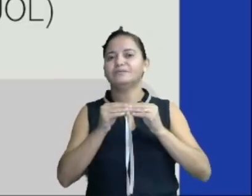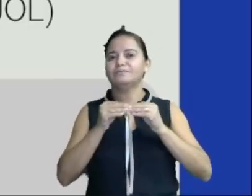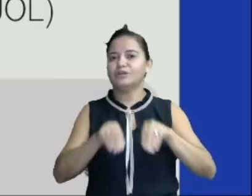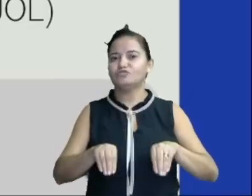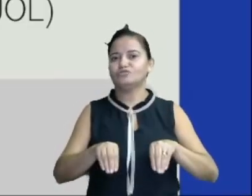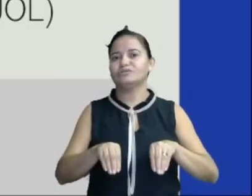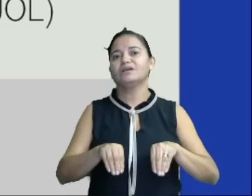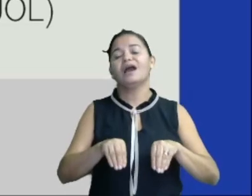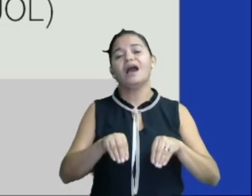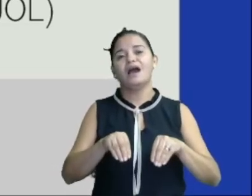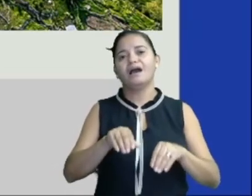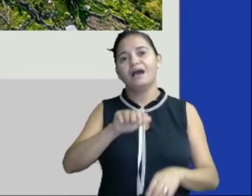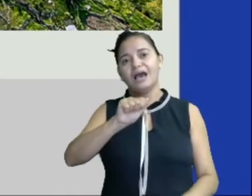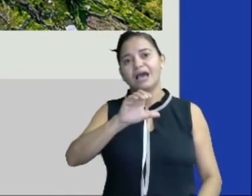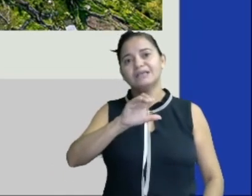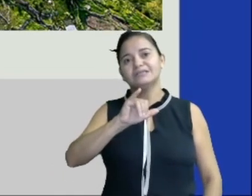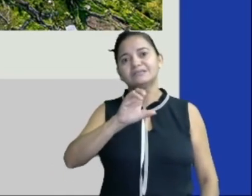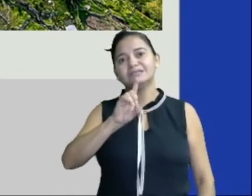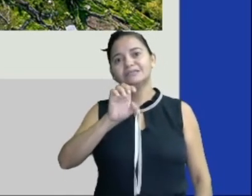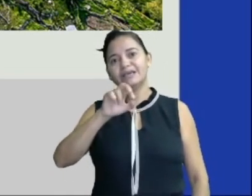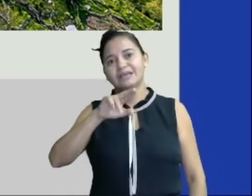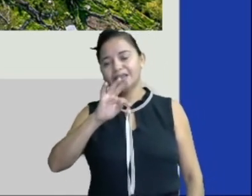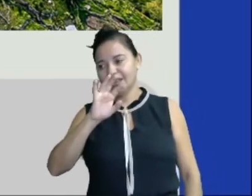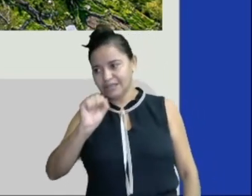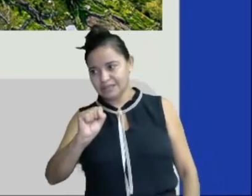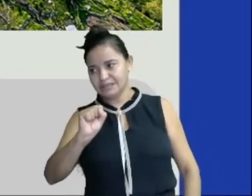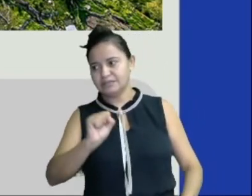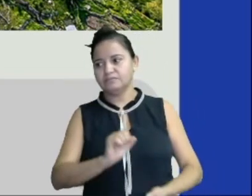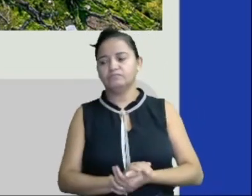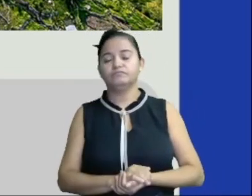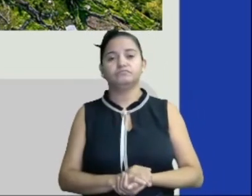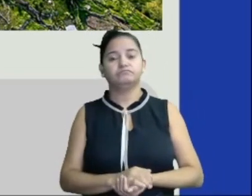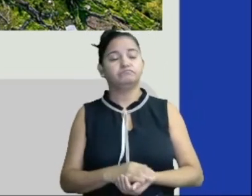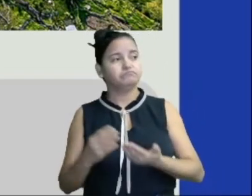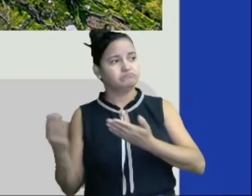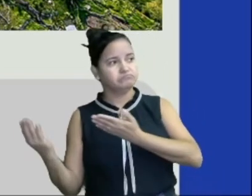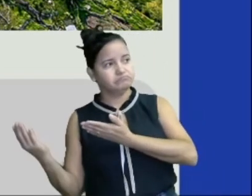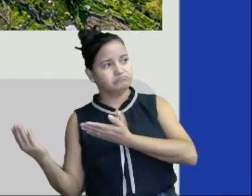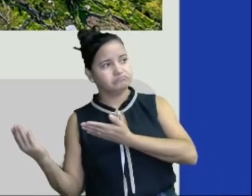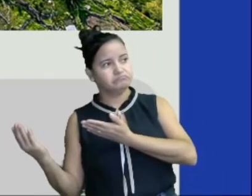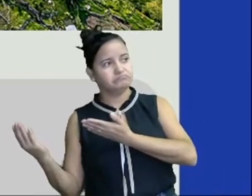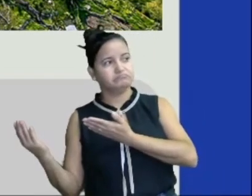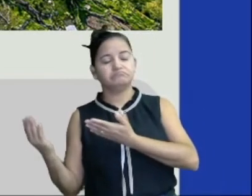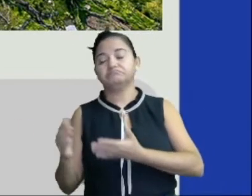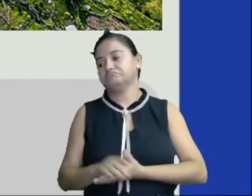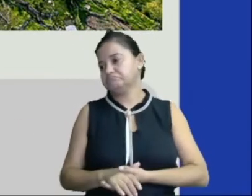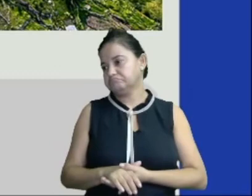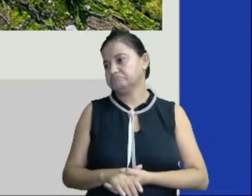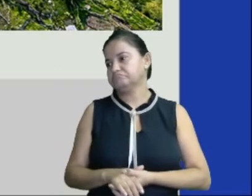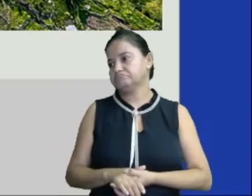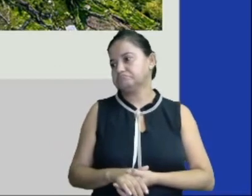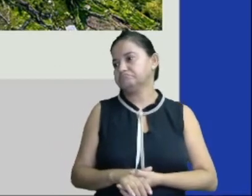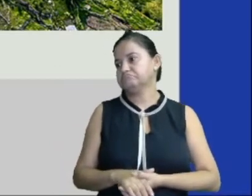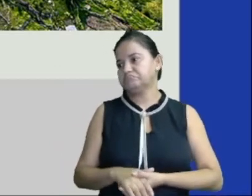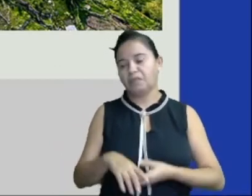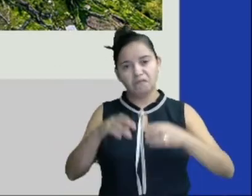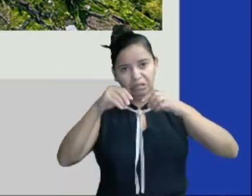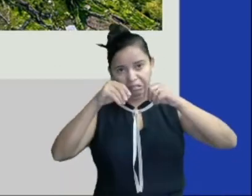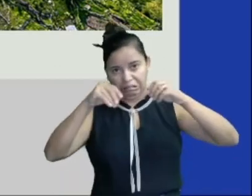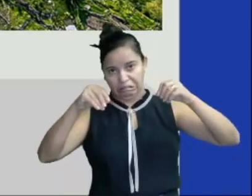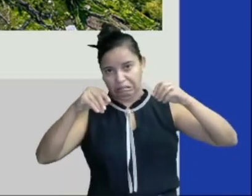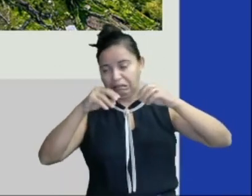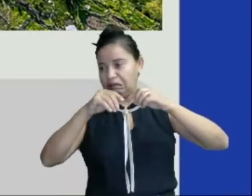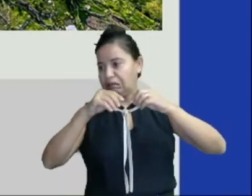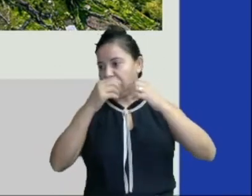podendo promover acidentes aí nessas estradas. Aqui a gente consegue observar imagens de deslizamentos de terra,